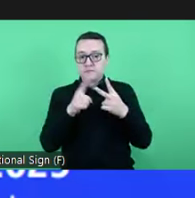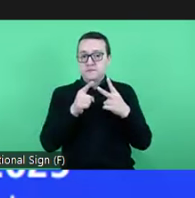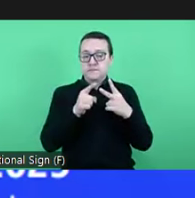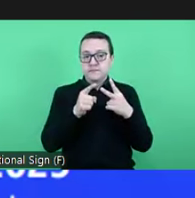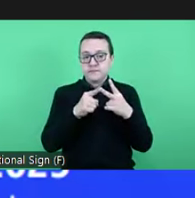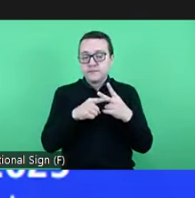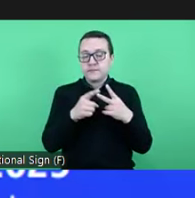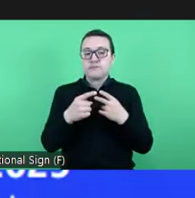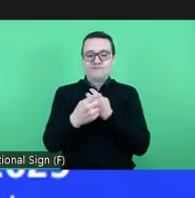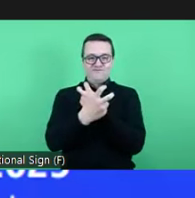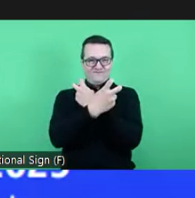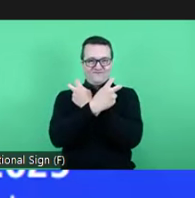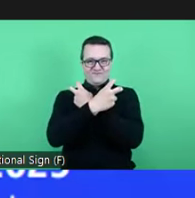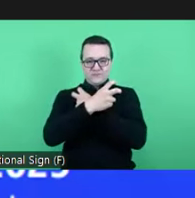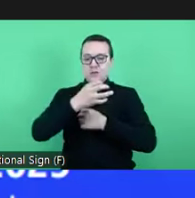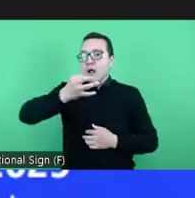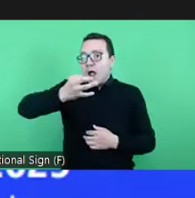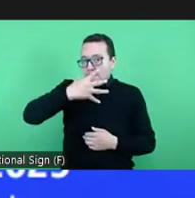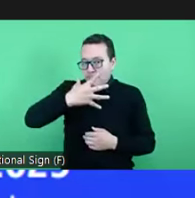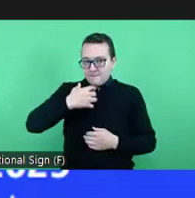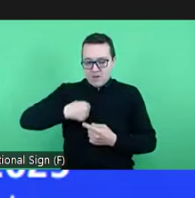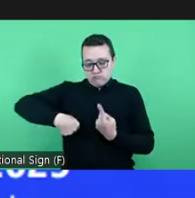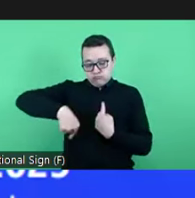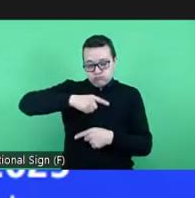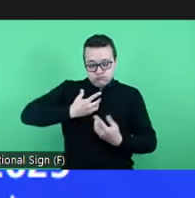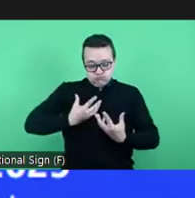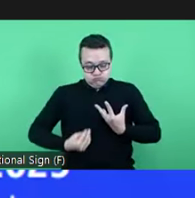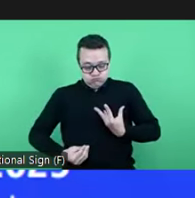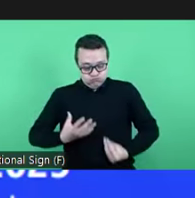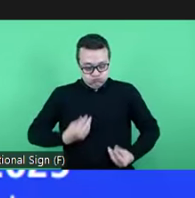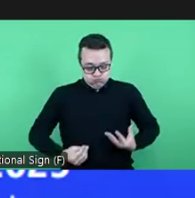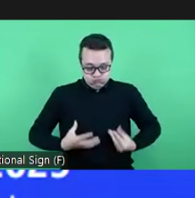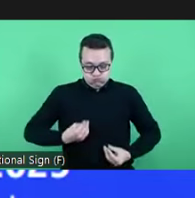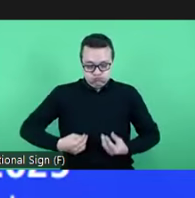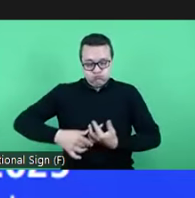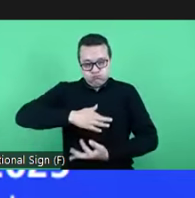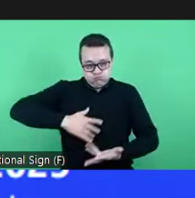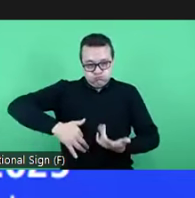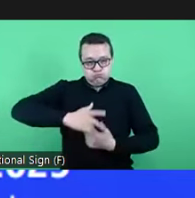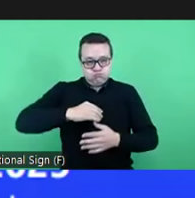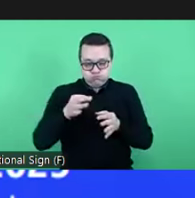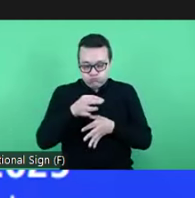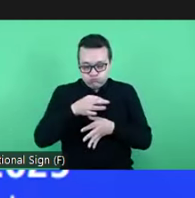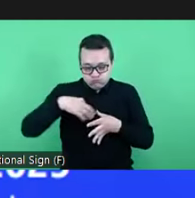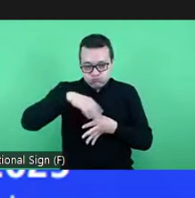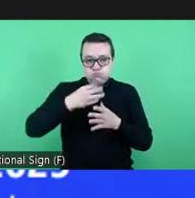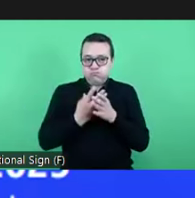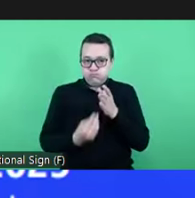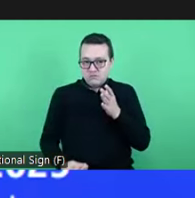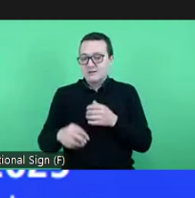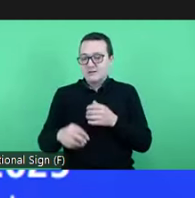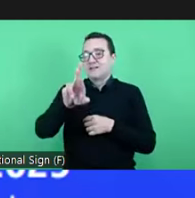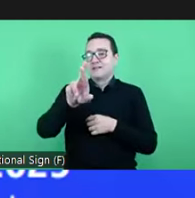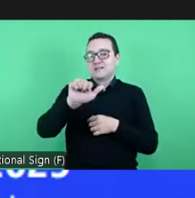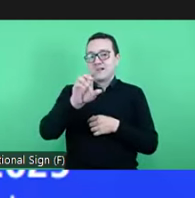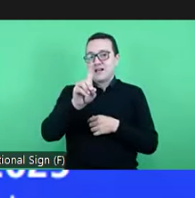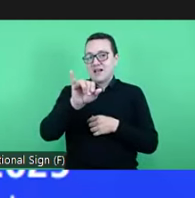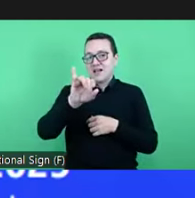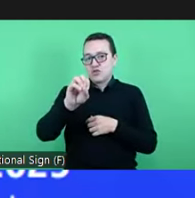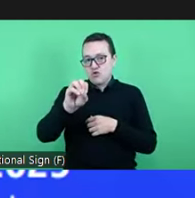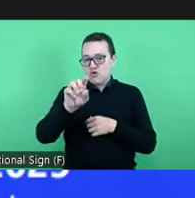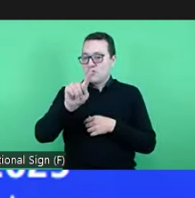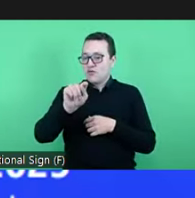therapy, interessante aqui é que being a gente able to está pensando, fazendo acordos com move prestadores forward privados in para eles terms of trocarem suas